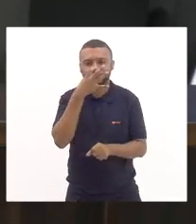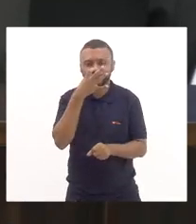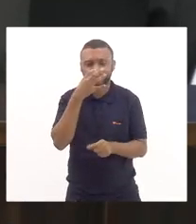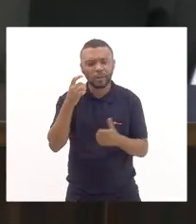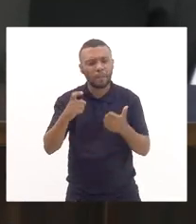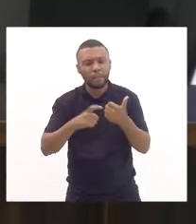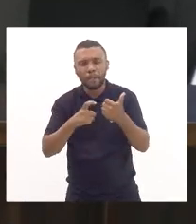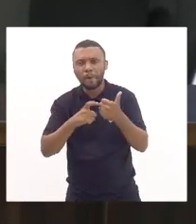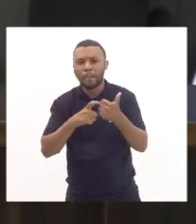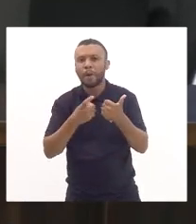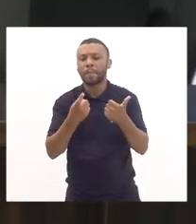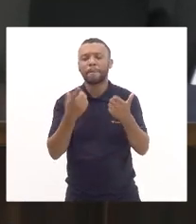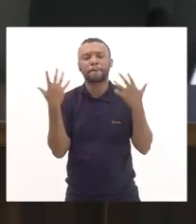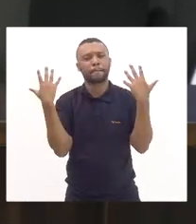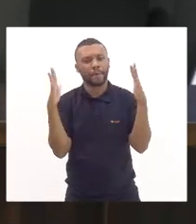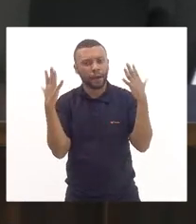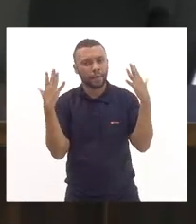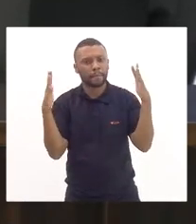Parabéns